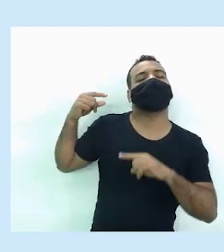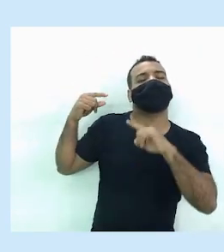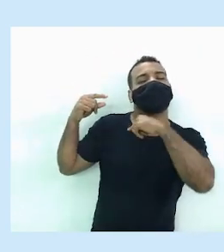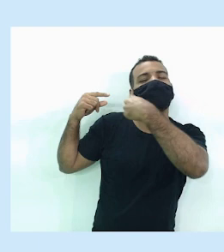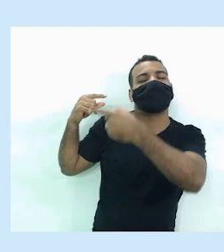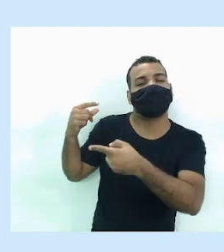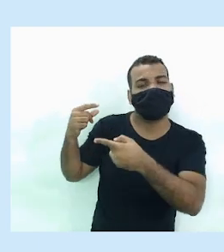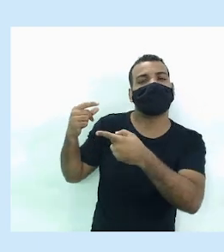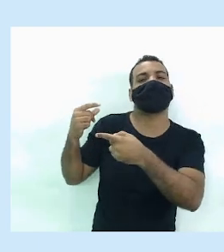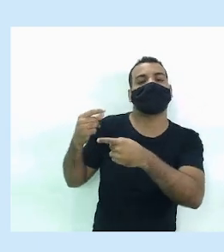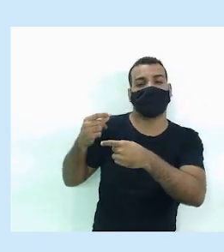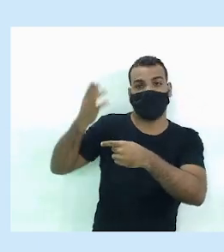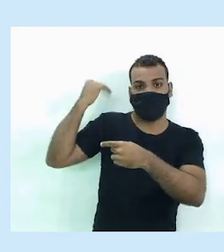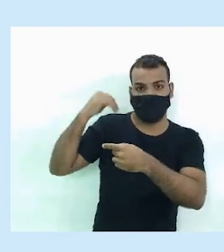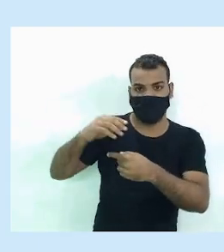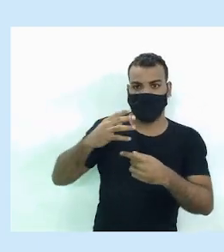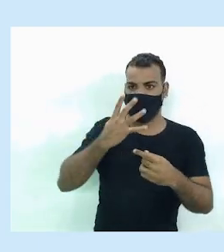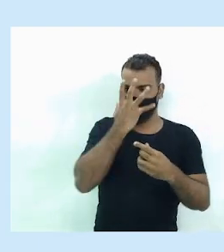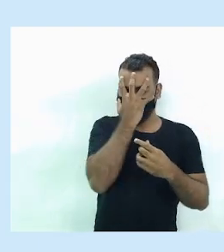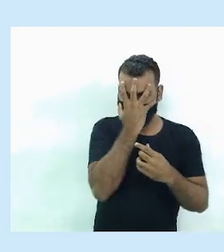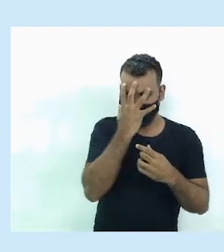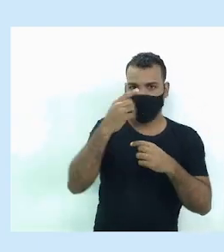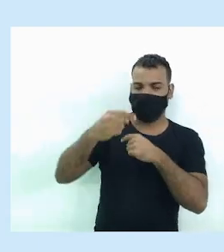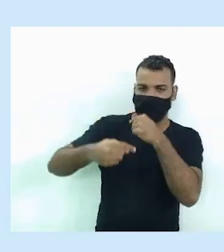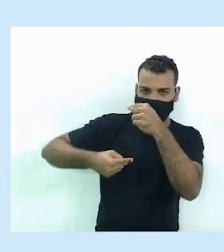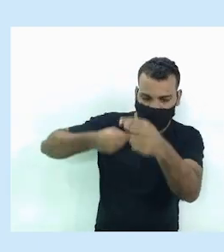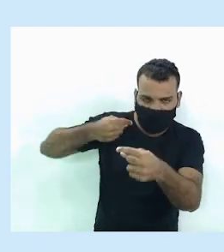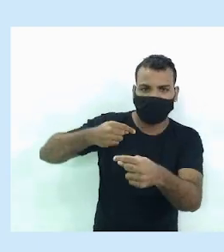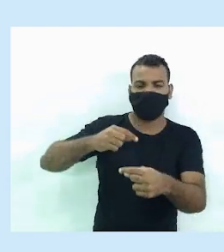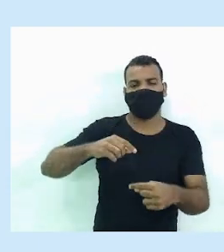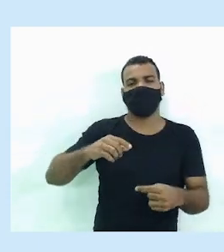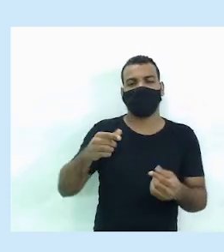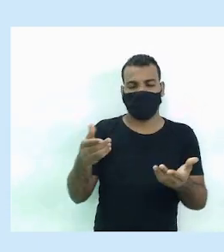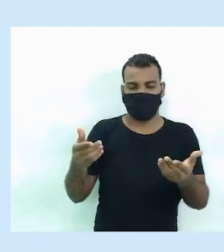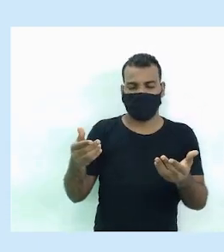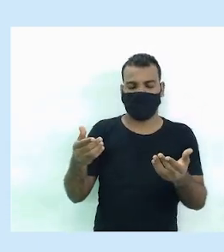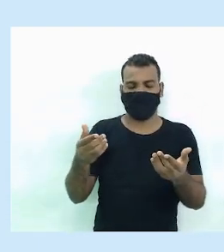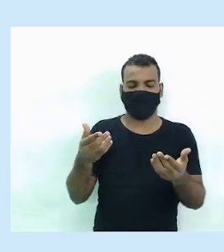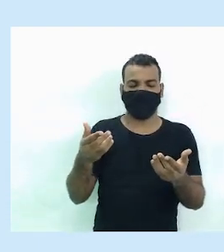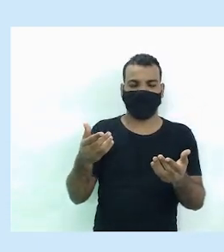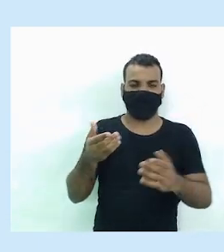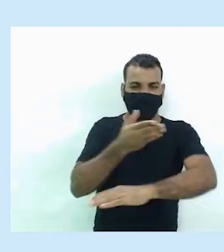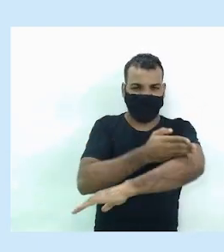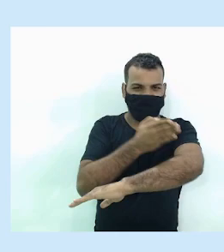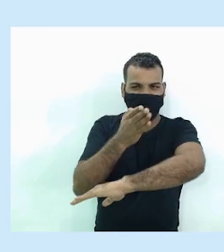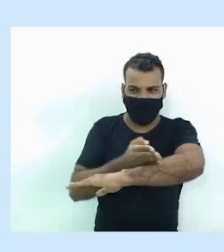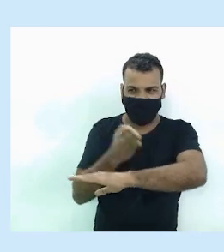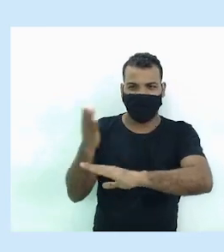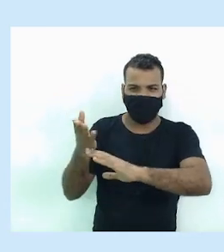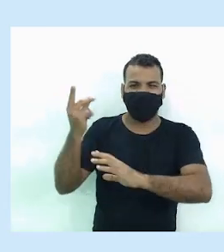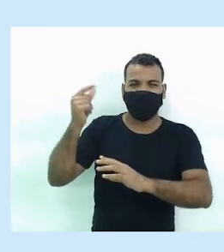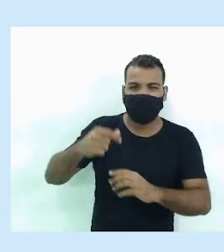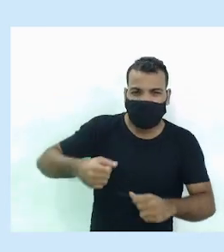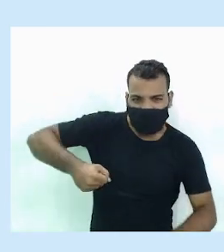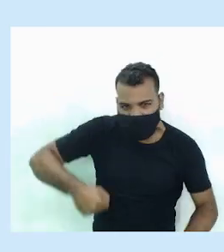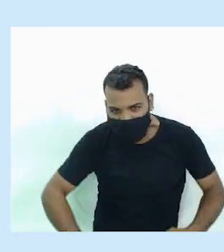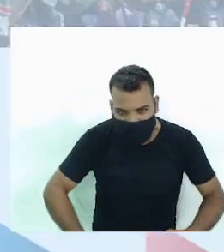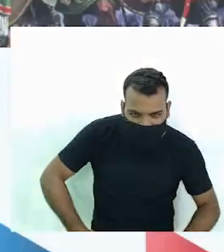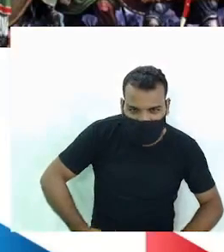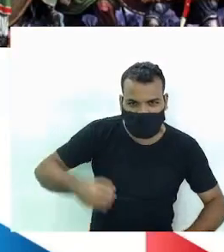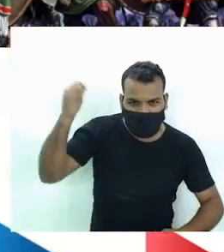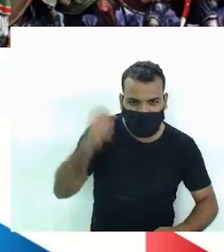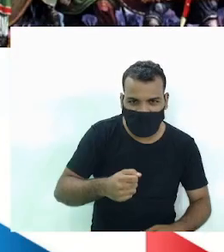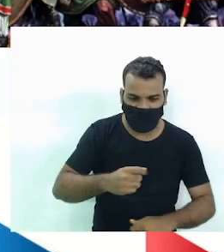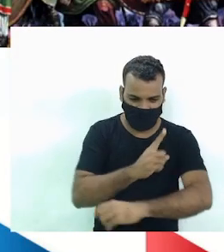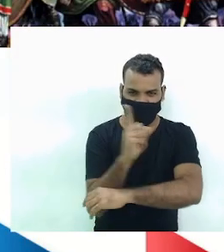antiga, história medieval, história moderna e história contemporânea, a atual. Tá beleza? Vem comigo para a gente